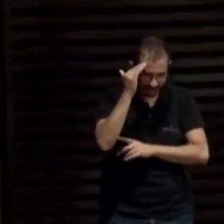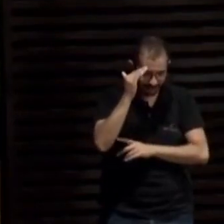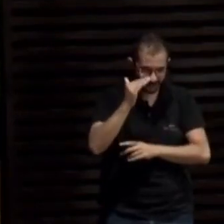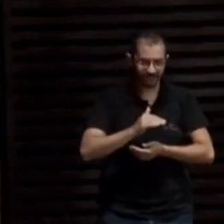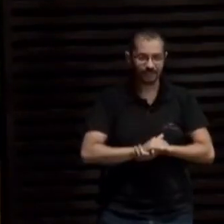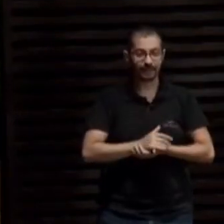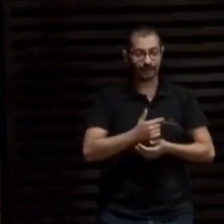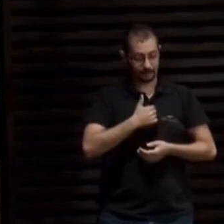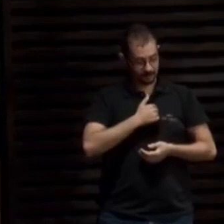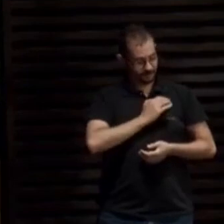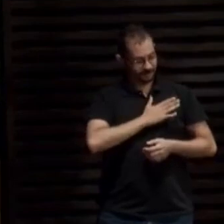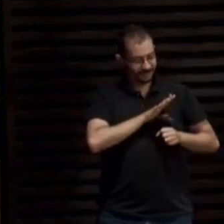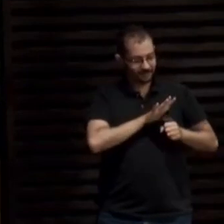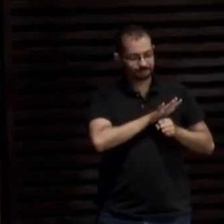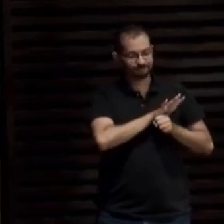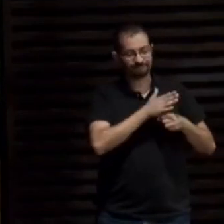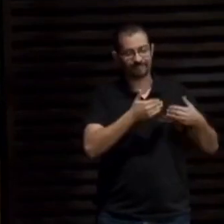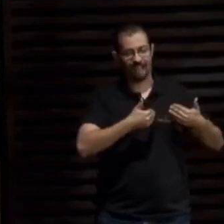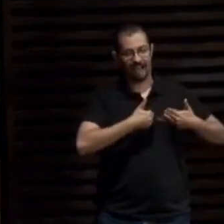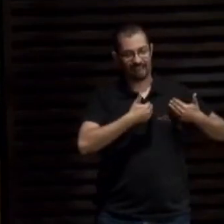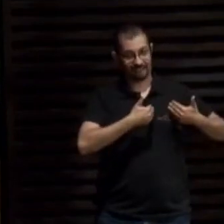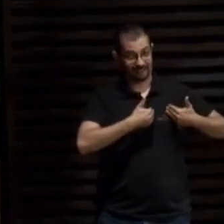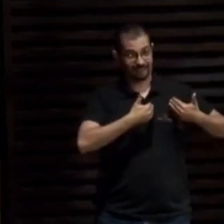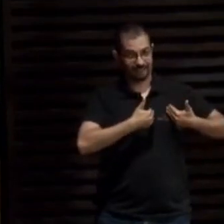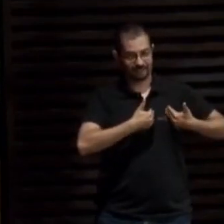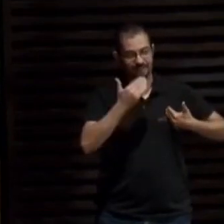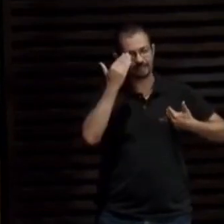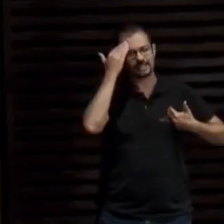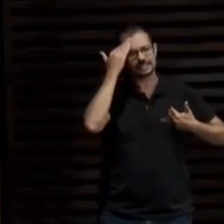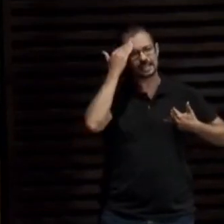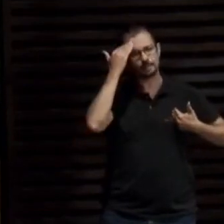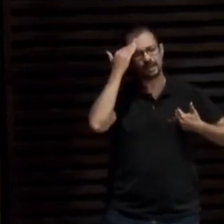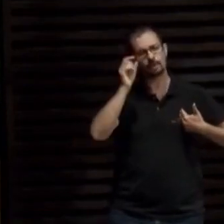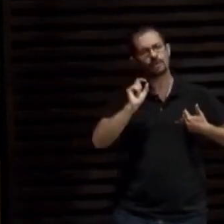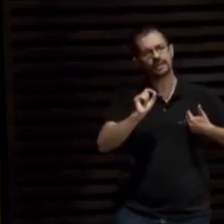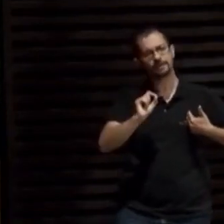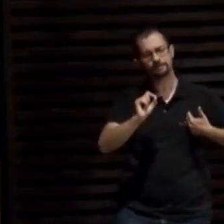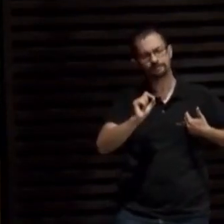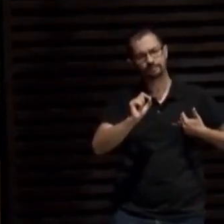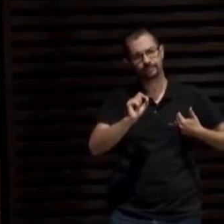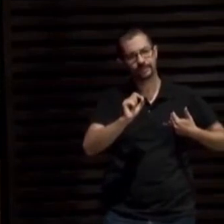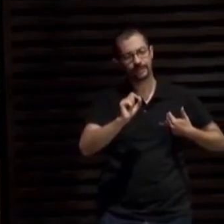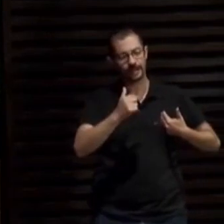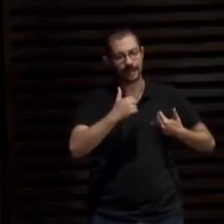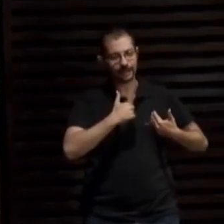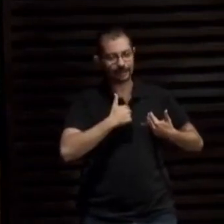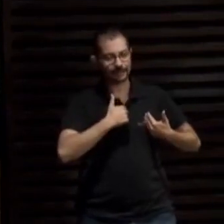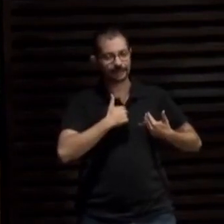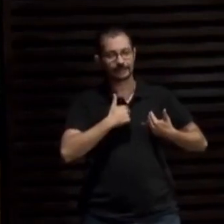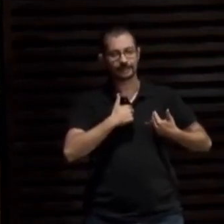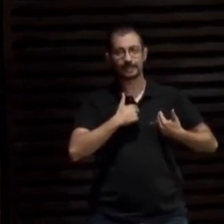Me enche o coração de saber que eu fui dado pelo Pai